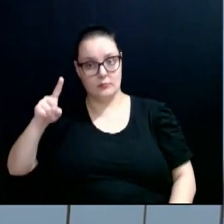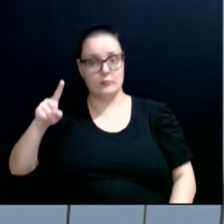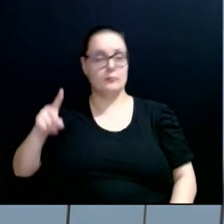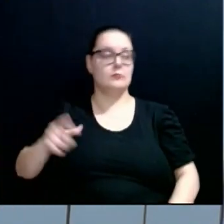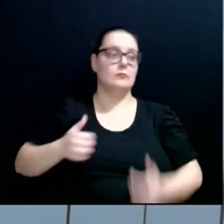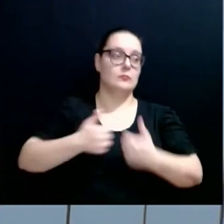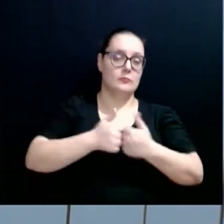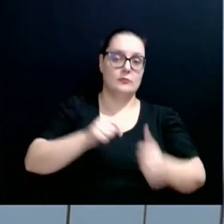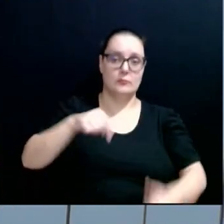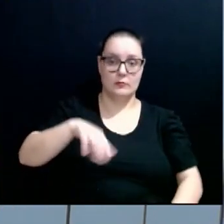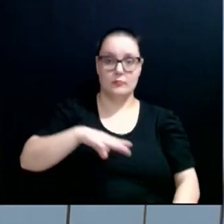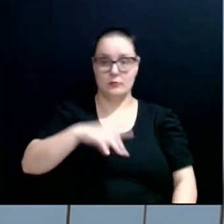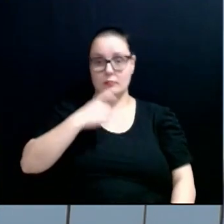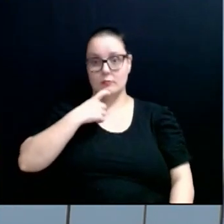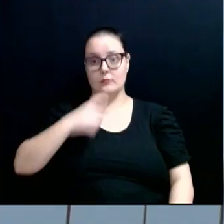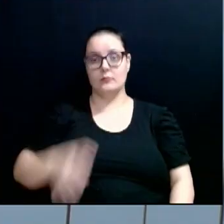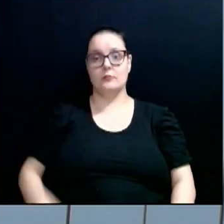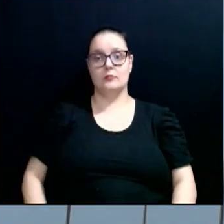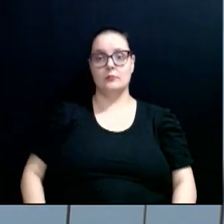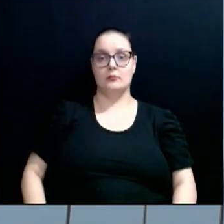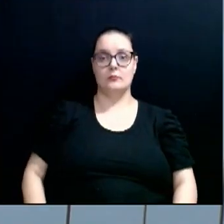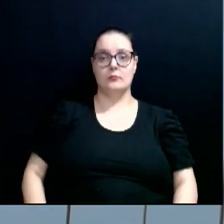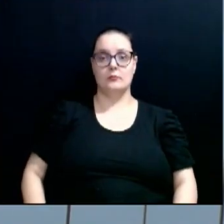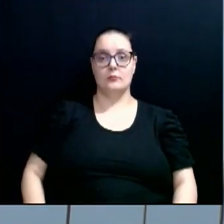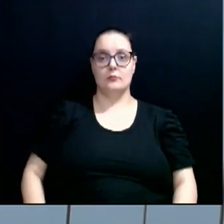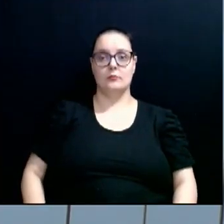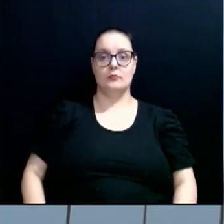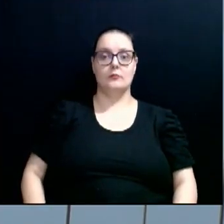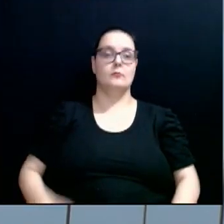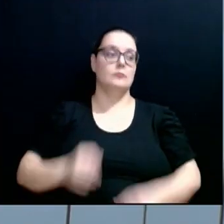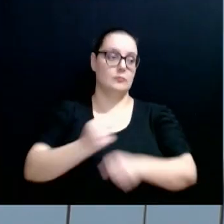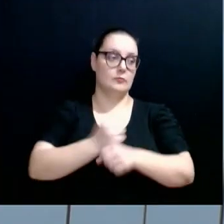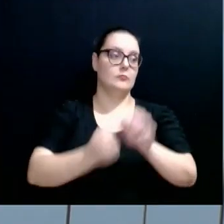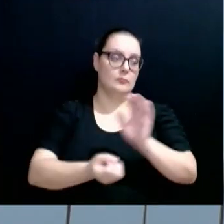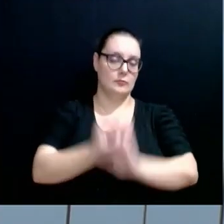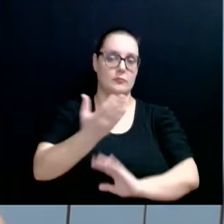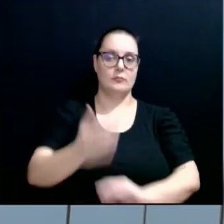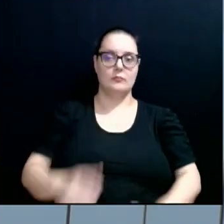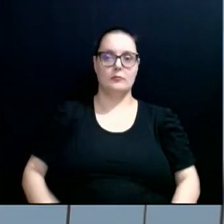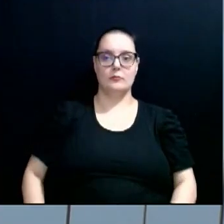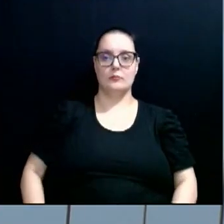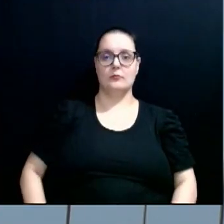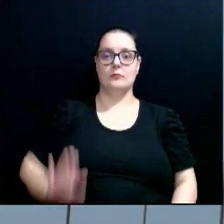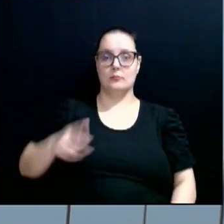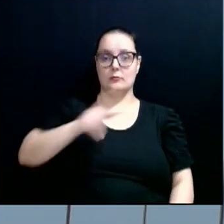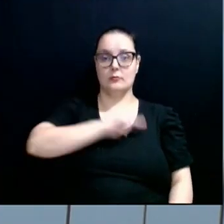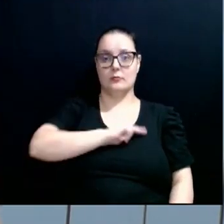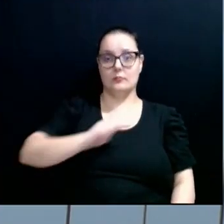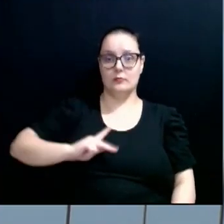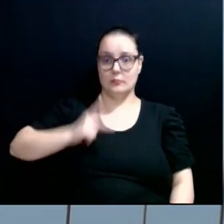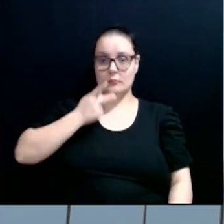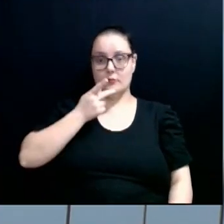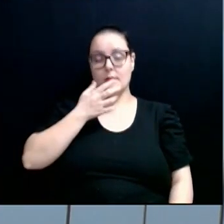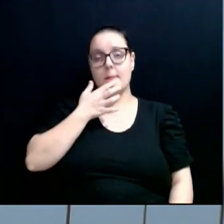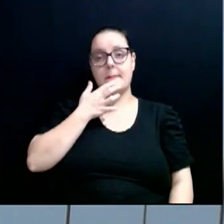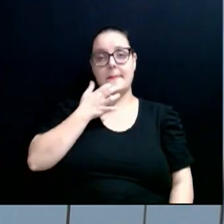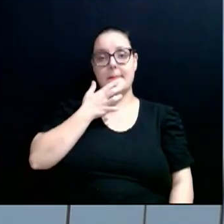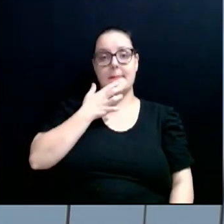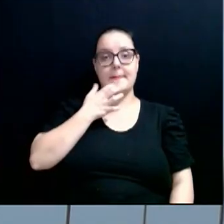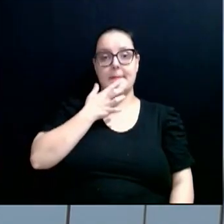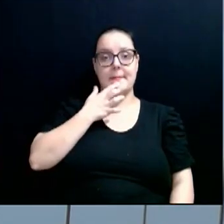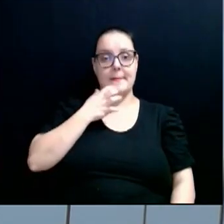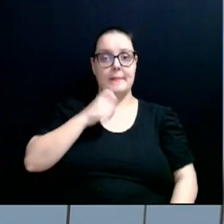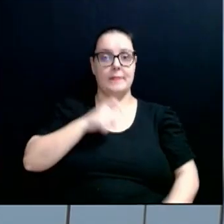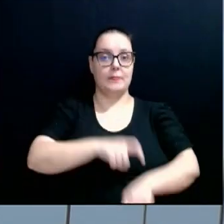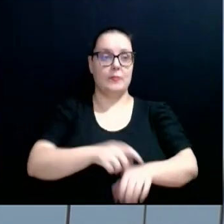Campinas, de ano de fabricação. Então, quando o presidente fala desse tempo médio dos ônibus, eu era